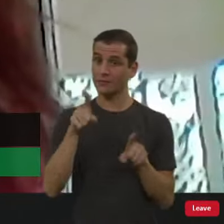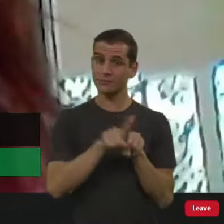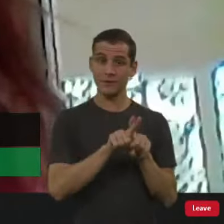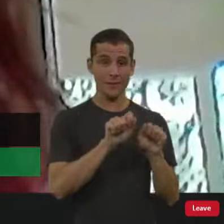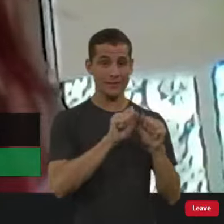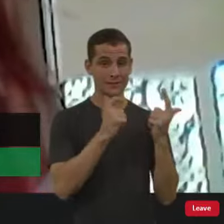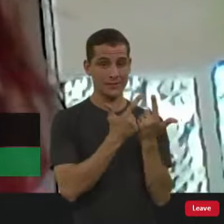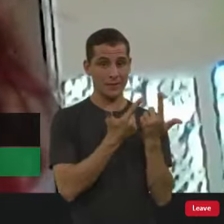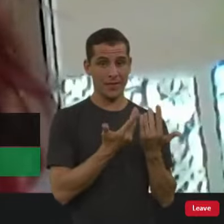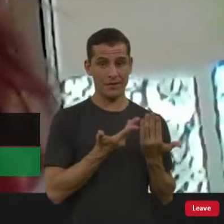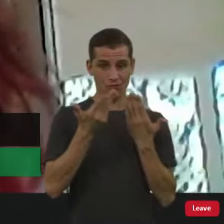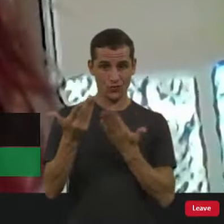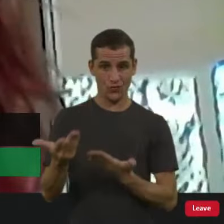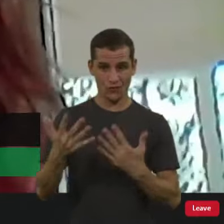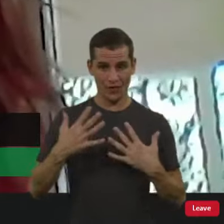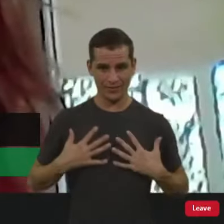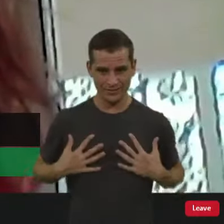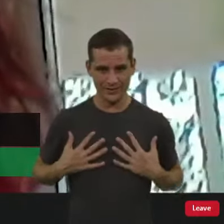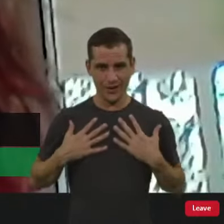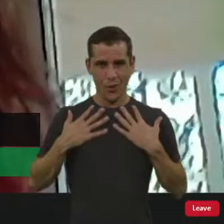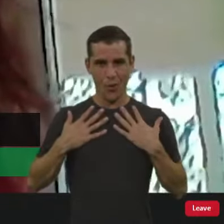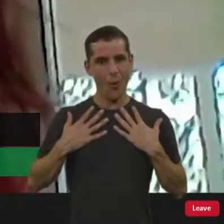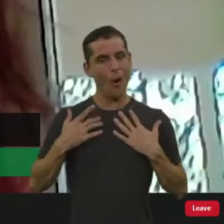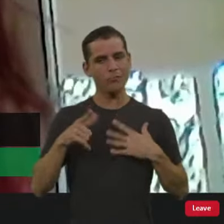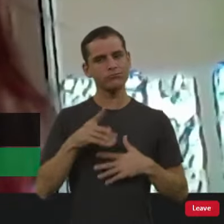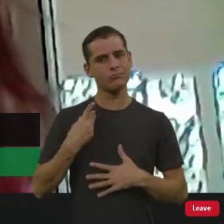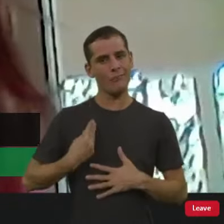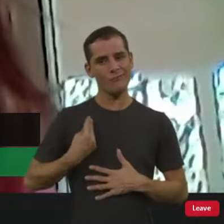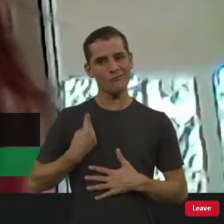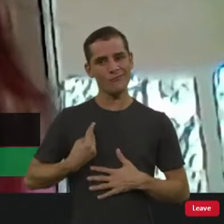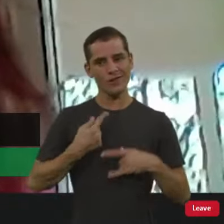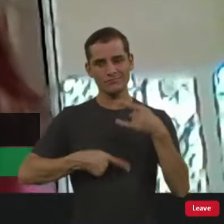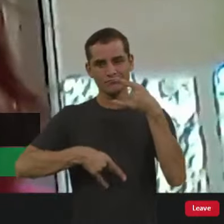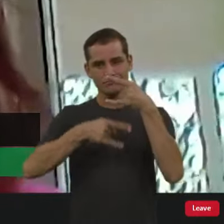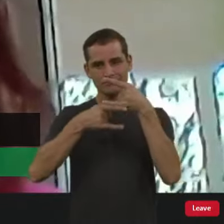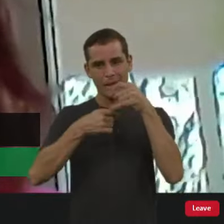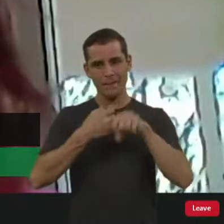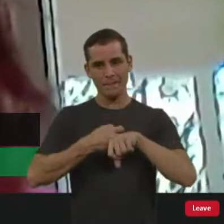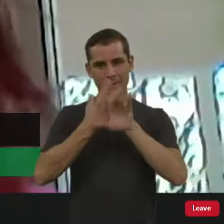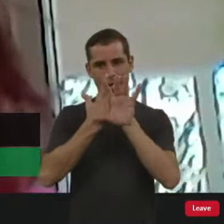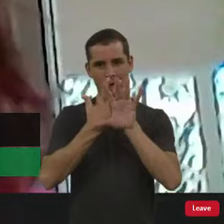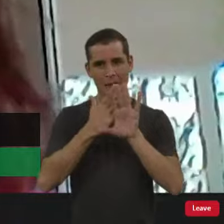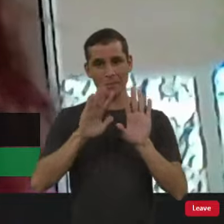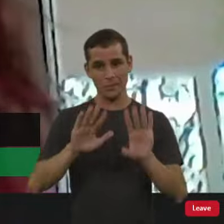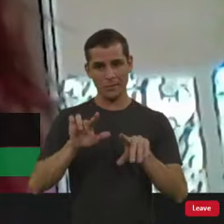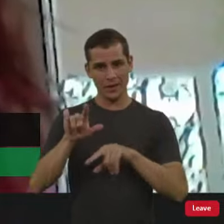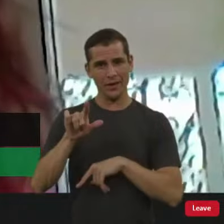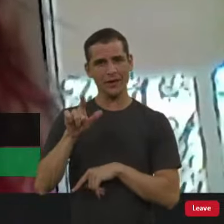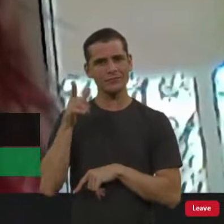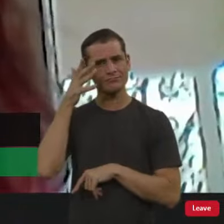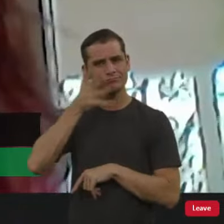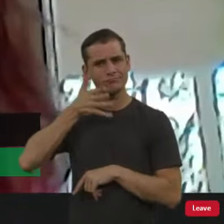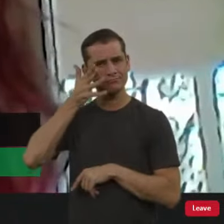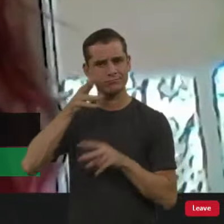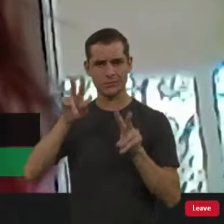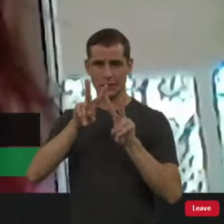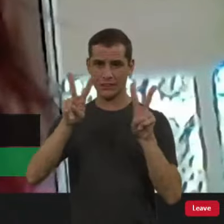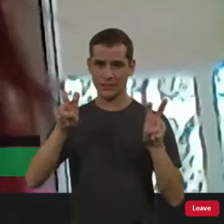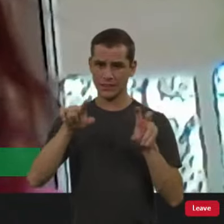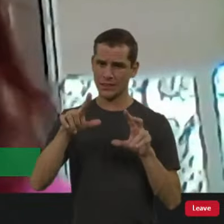com vocês, mesmo remotamente, né, nesse quadradinho, e ter a oportunidade de falar de um tema que me é tão